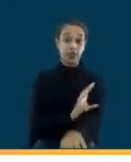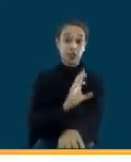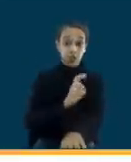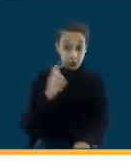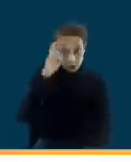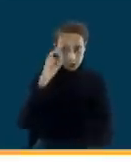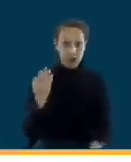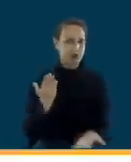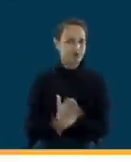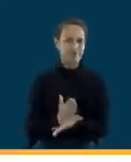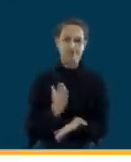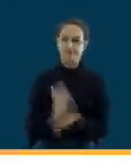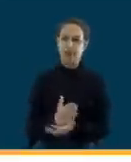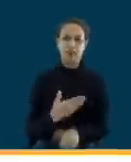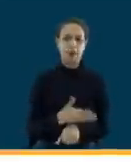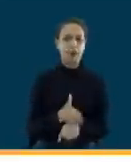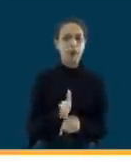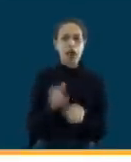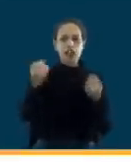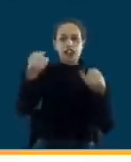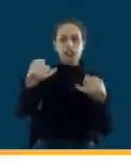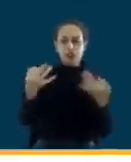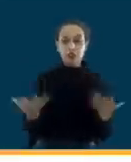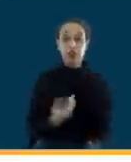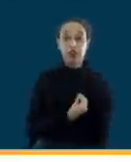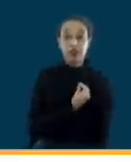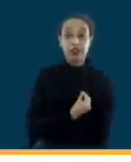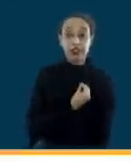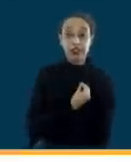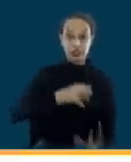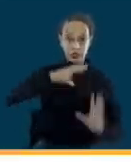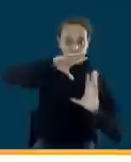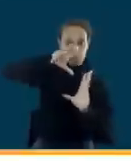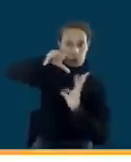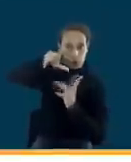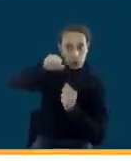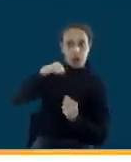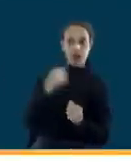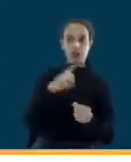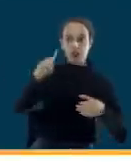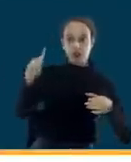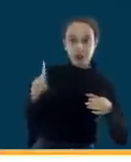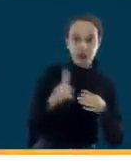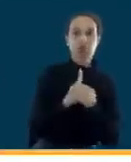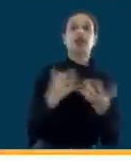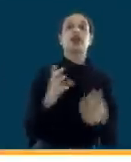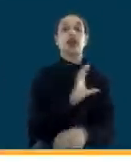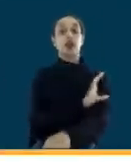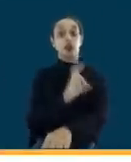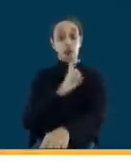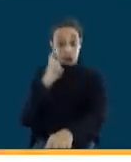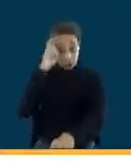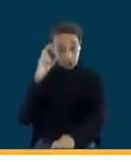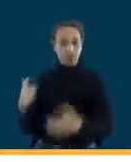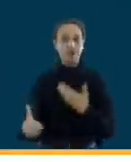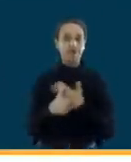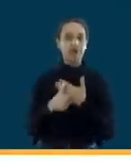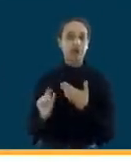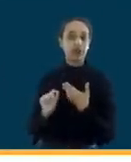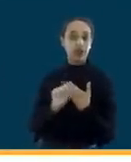é uma presença que diz respeito ao universo no qual nós estamos inseridos. E a cultura tem esse papel de